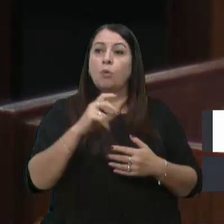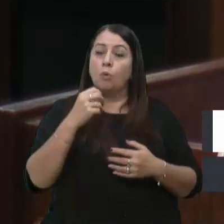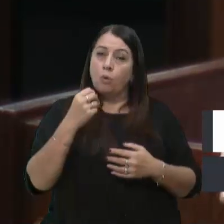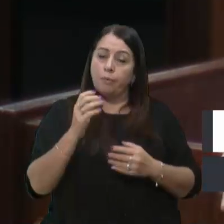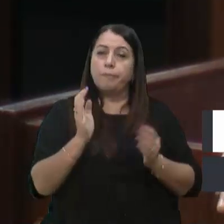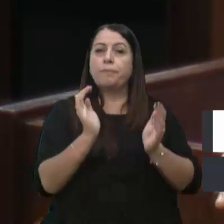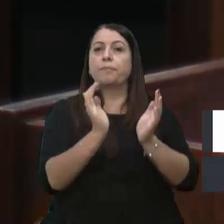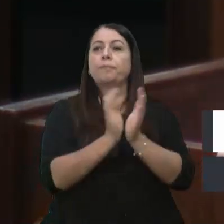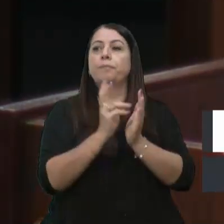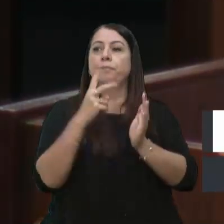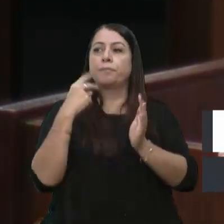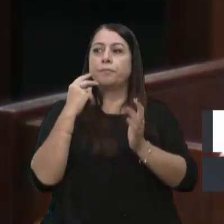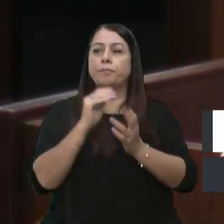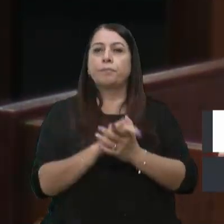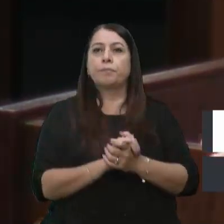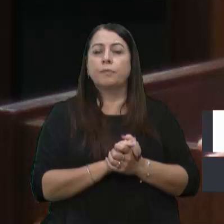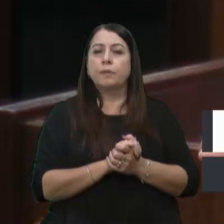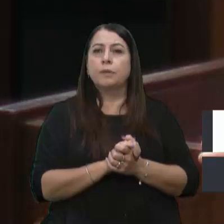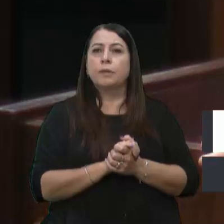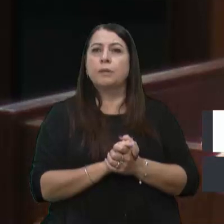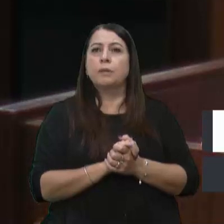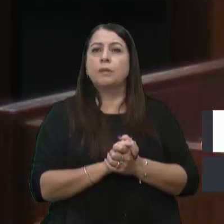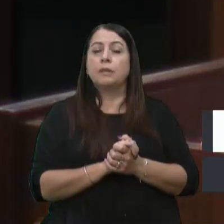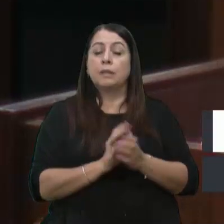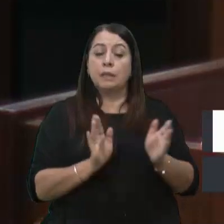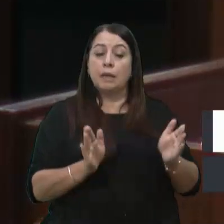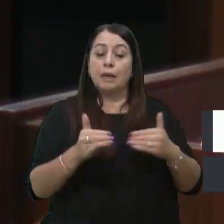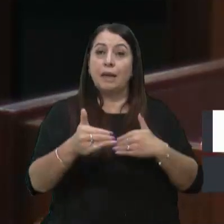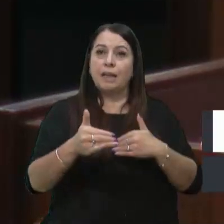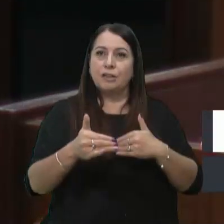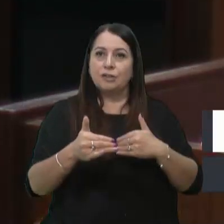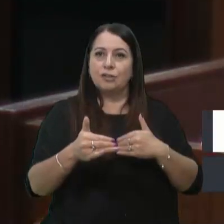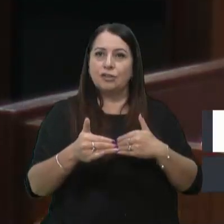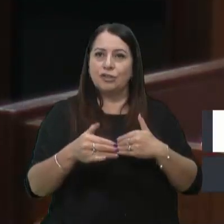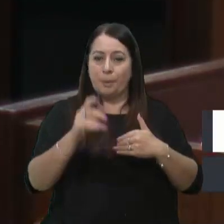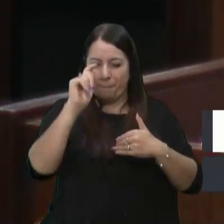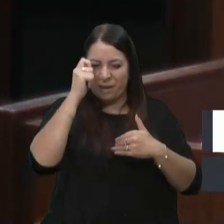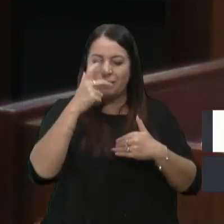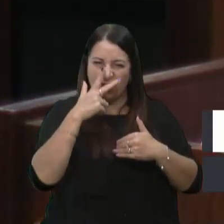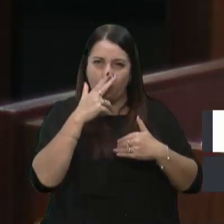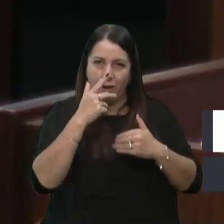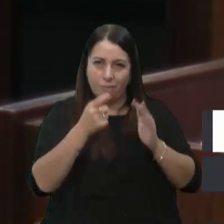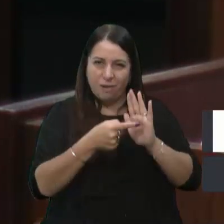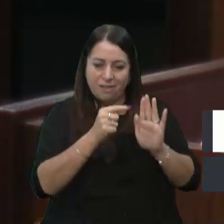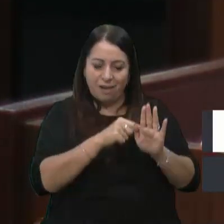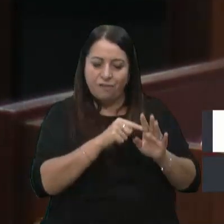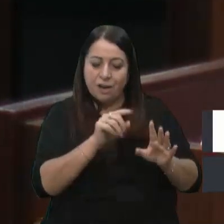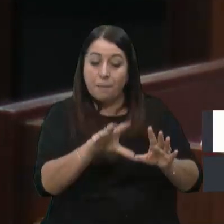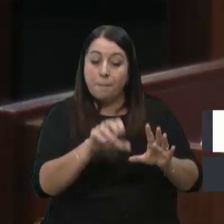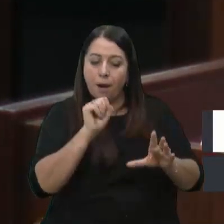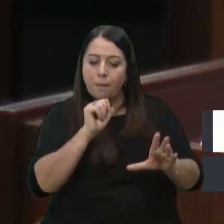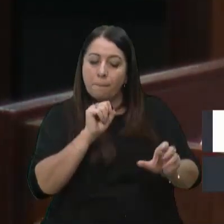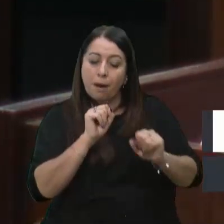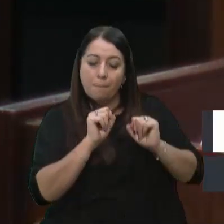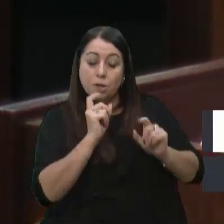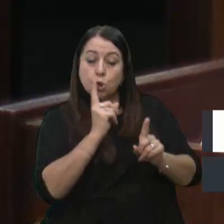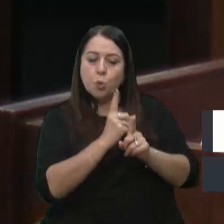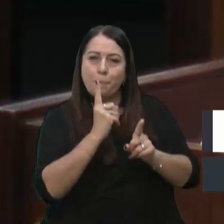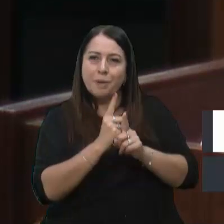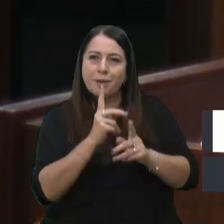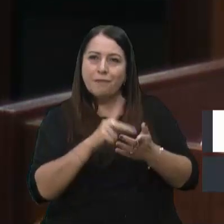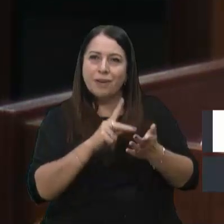eu quero dizer o seguinte que a caixa preta aos poucos está sendo aberta e aos poucos